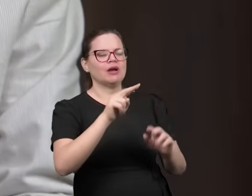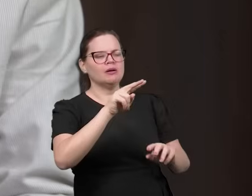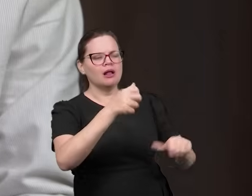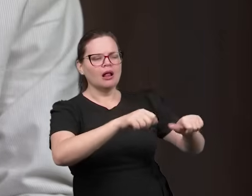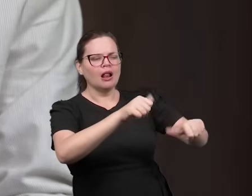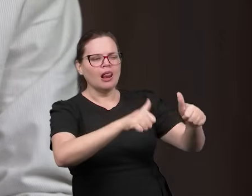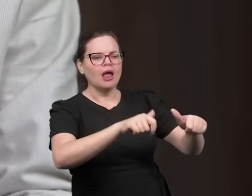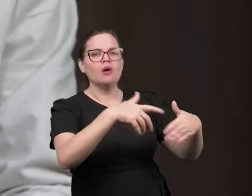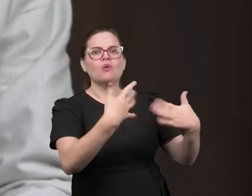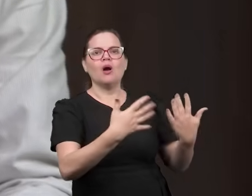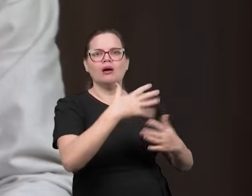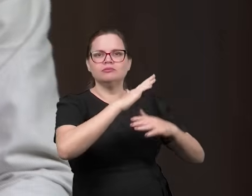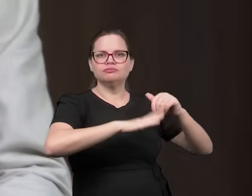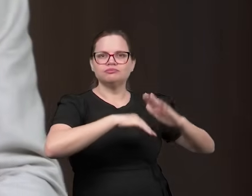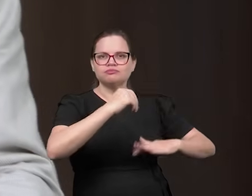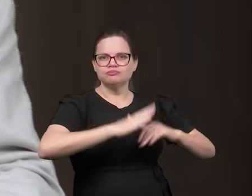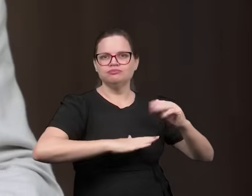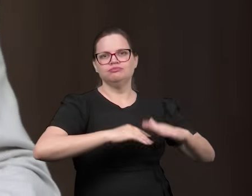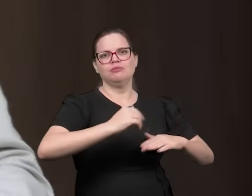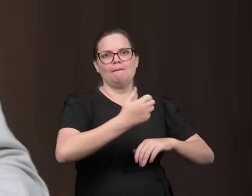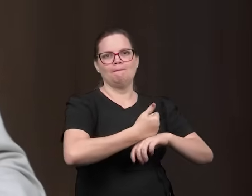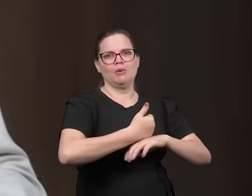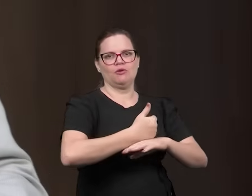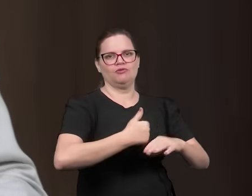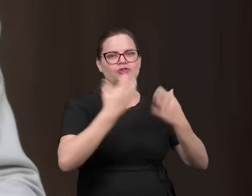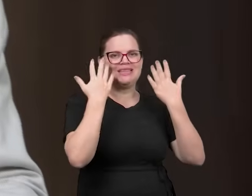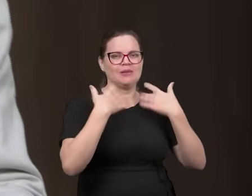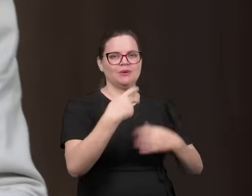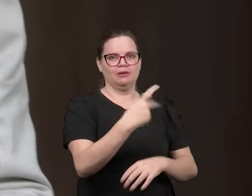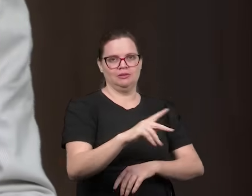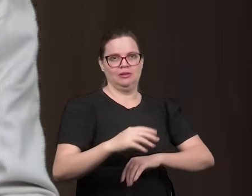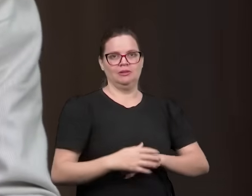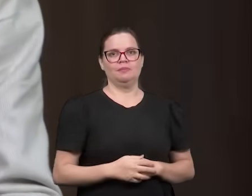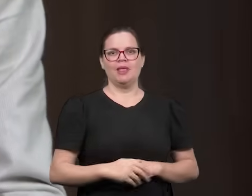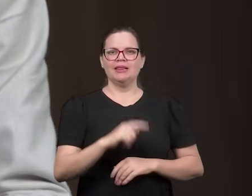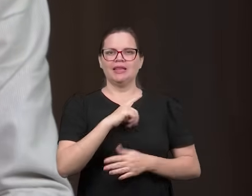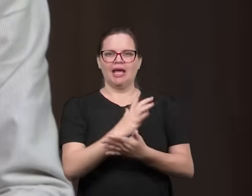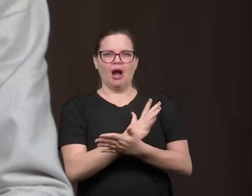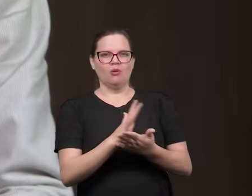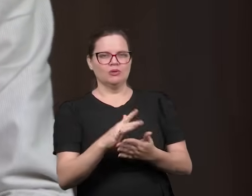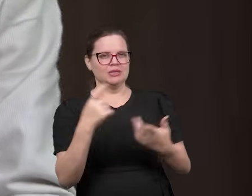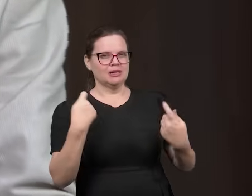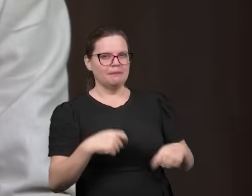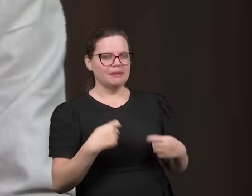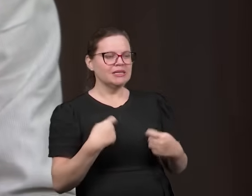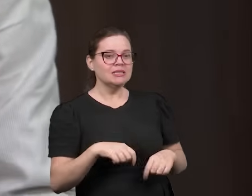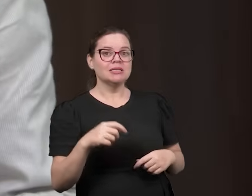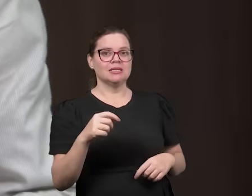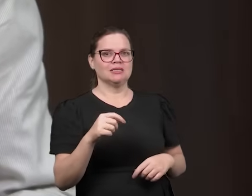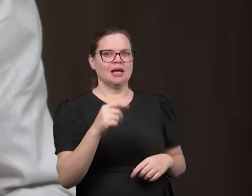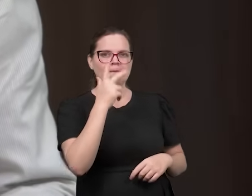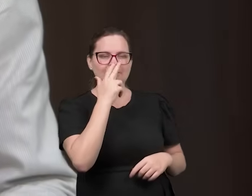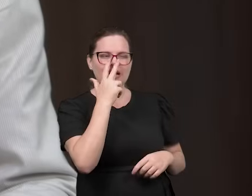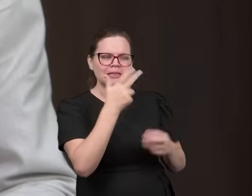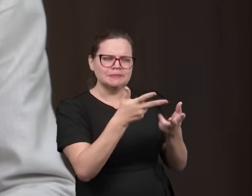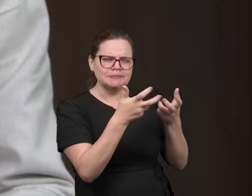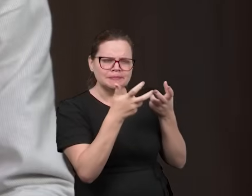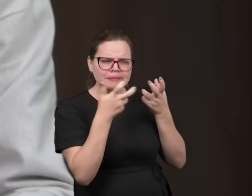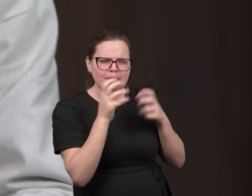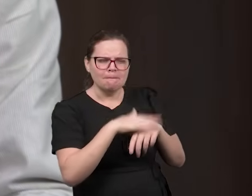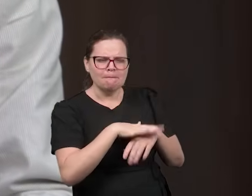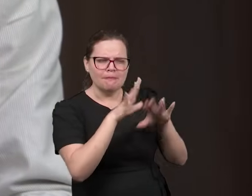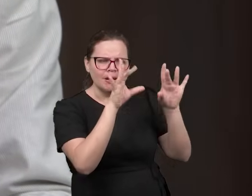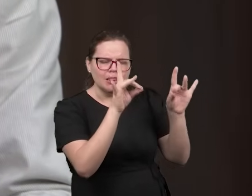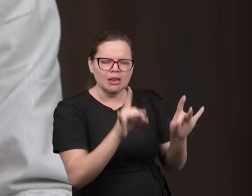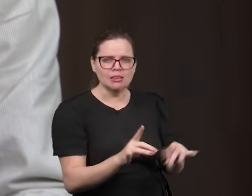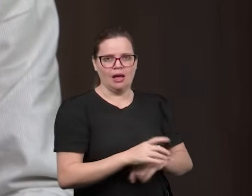ele tem que garimpar. Tem casos que não, que já é muito evidente. Desde pequenininho está ali, todo mundo vê, é visível. Mas mesmo